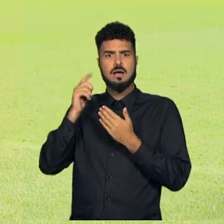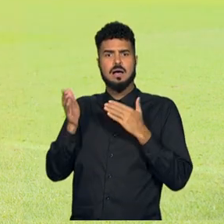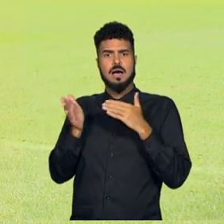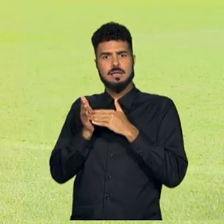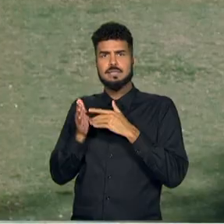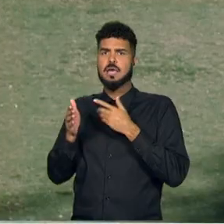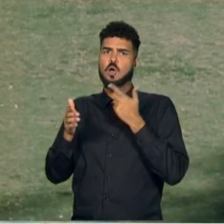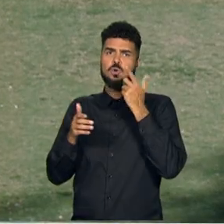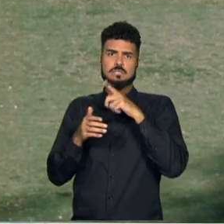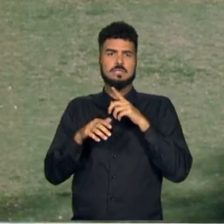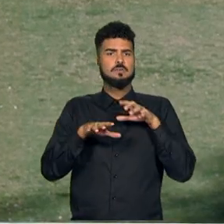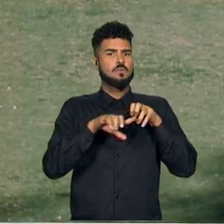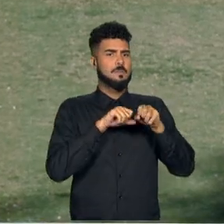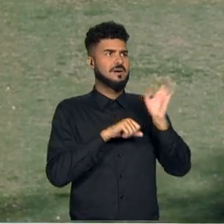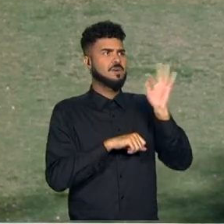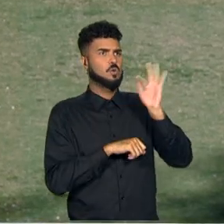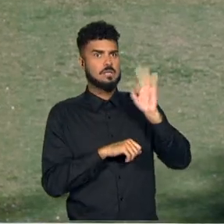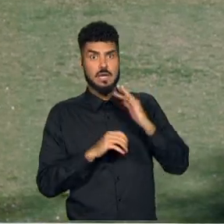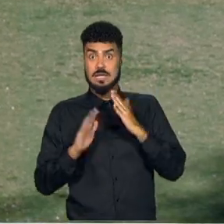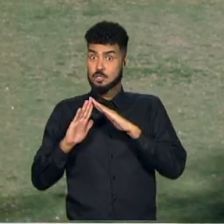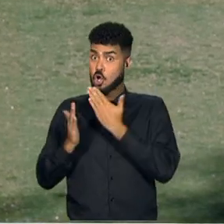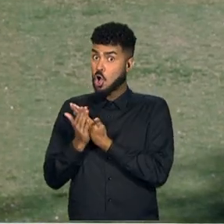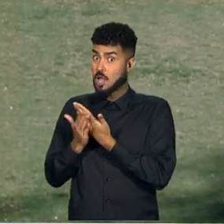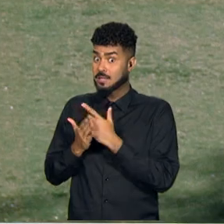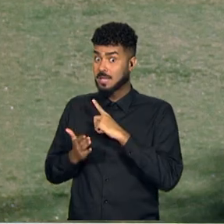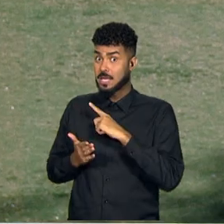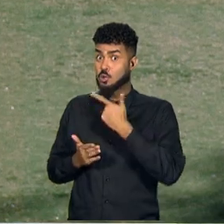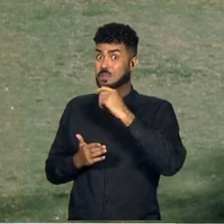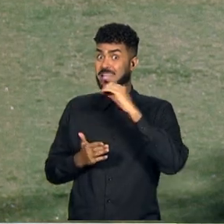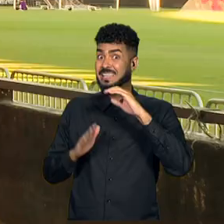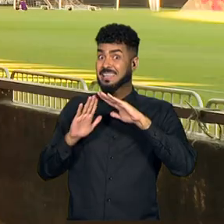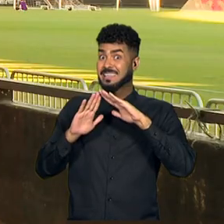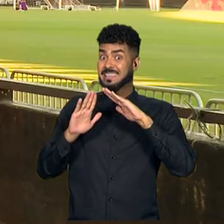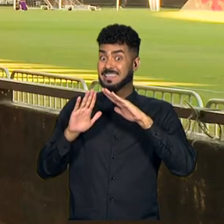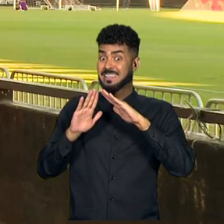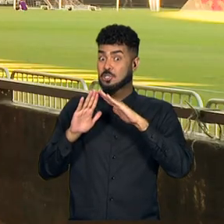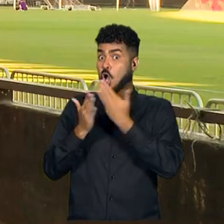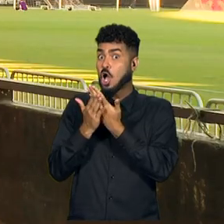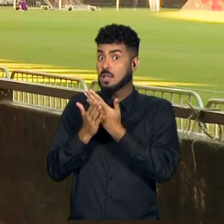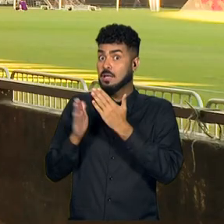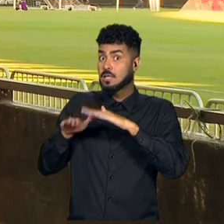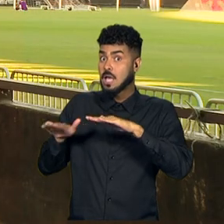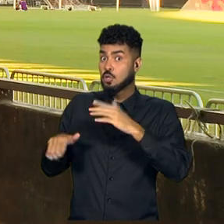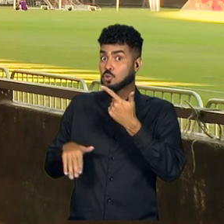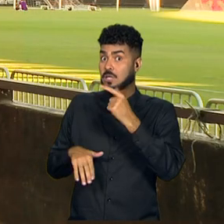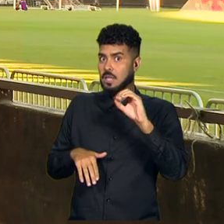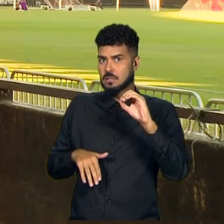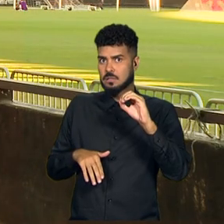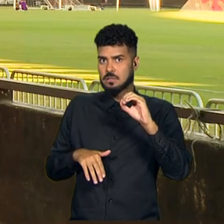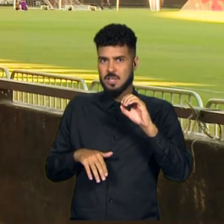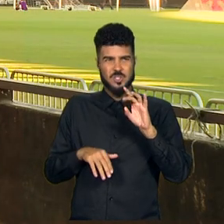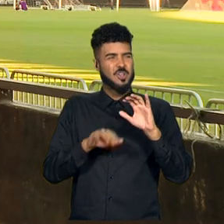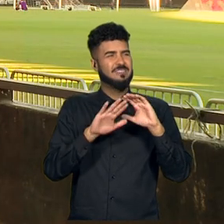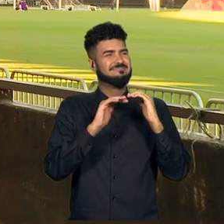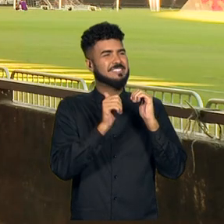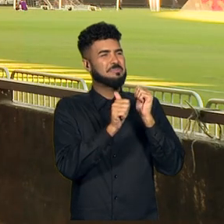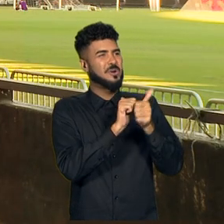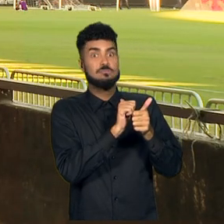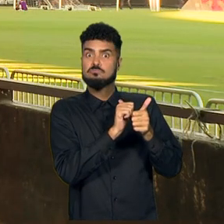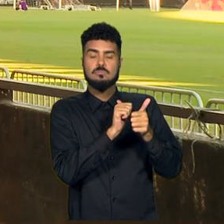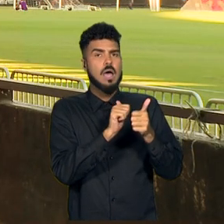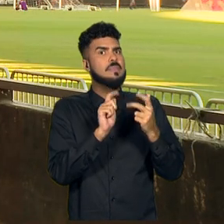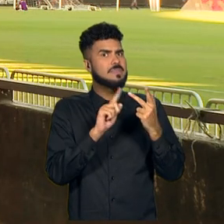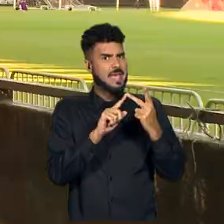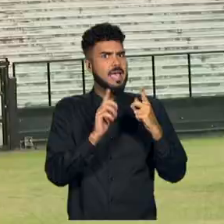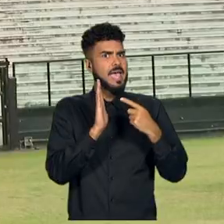sair para a faculdade. Tem 200 crianças estudando. Não é só uma arena esportiva. Ele representa,